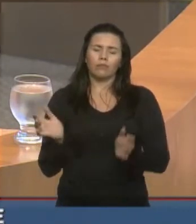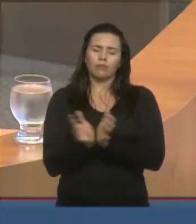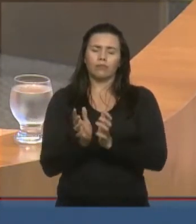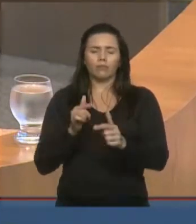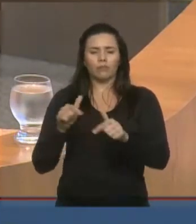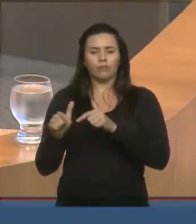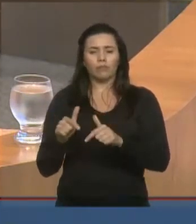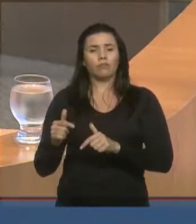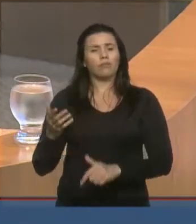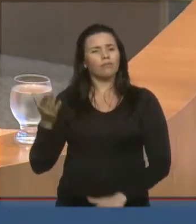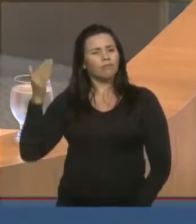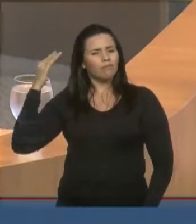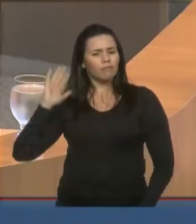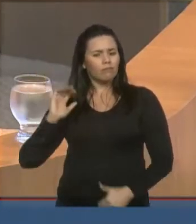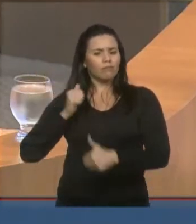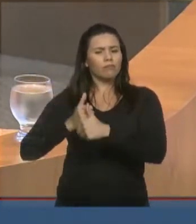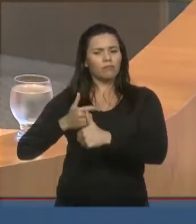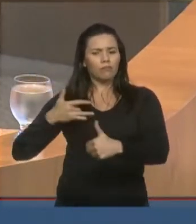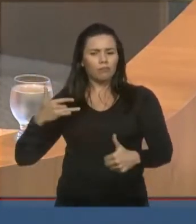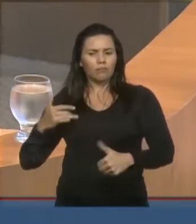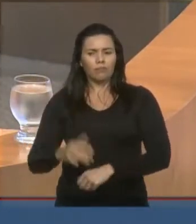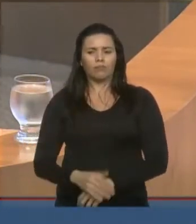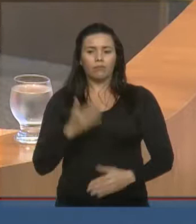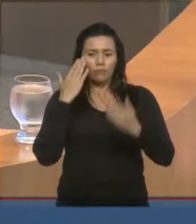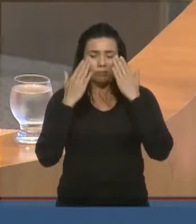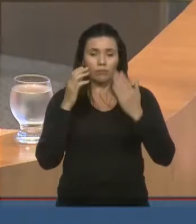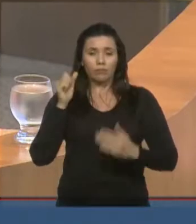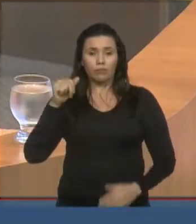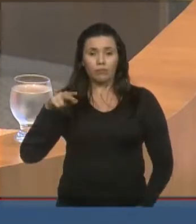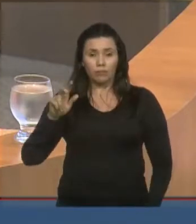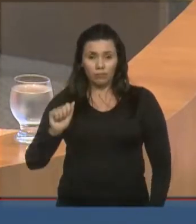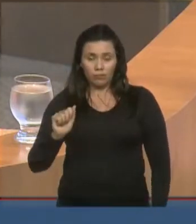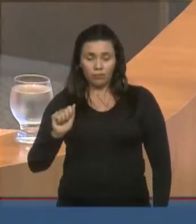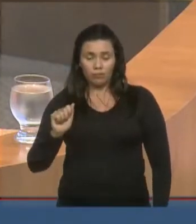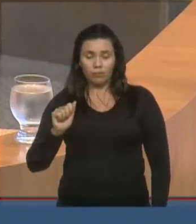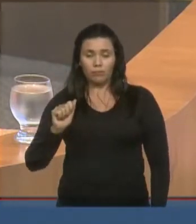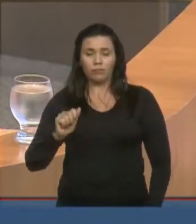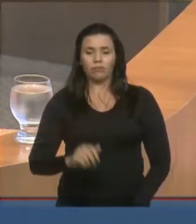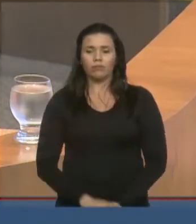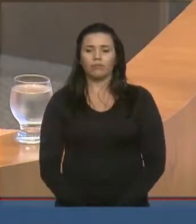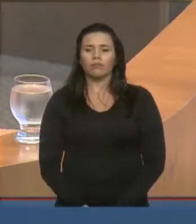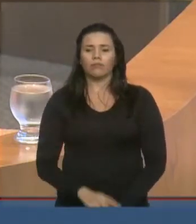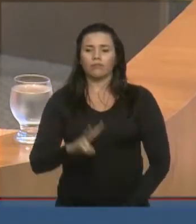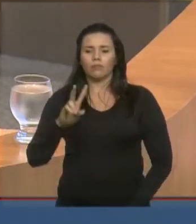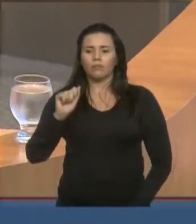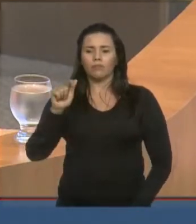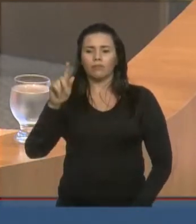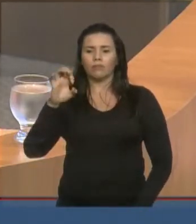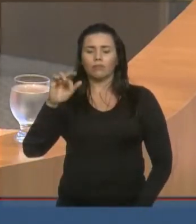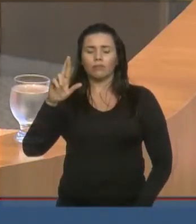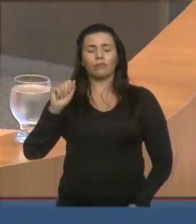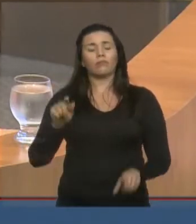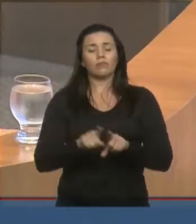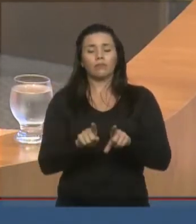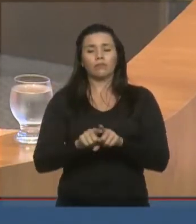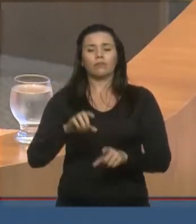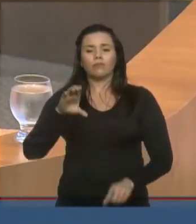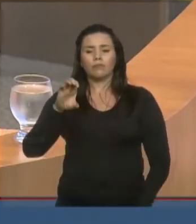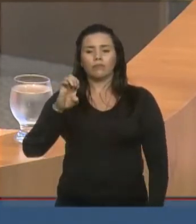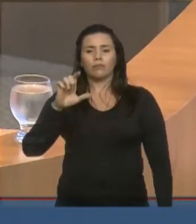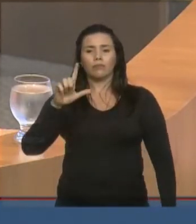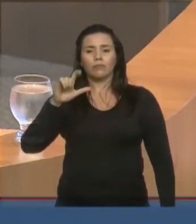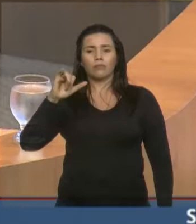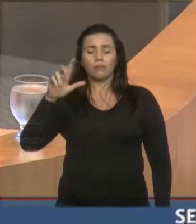antecederam, a saber, psicóloga Ana Valéria Brandão Cardoso, perita criminal Célia Regina